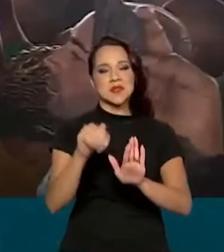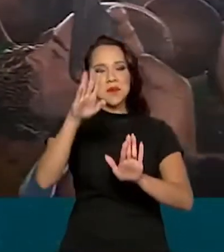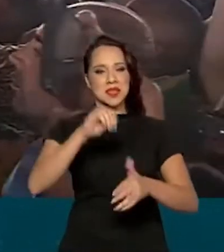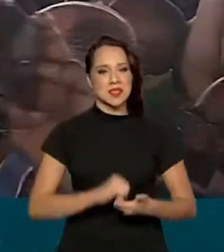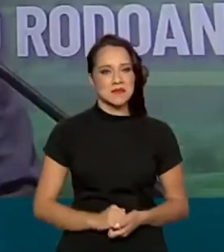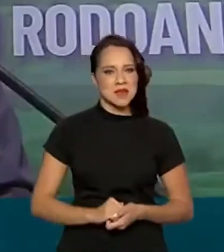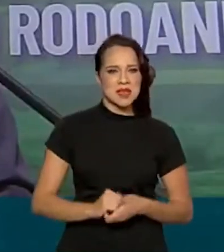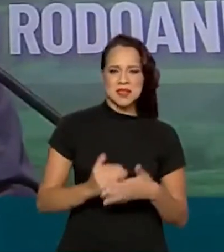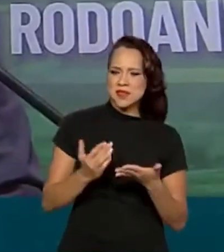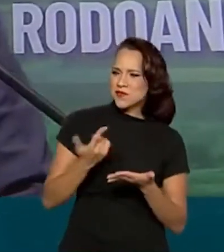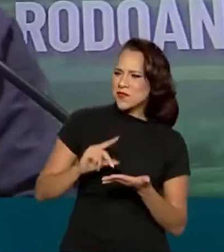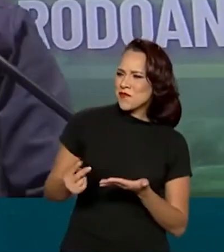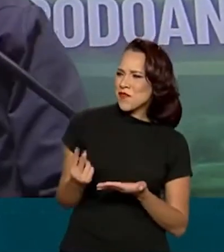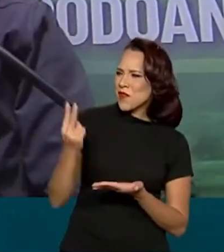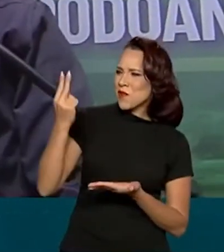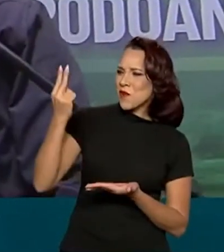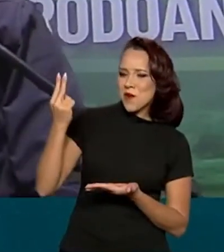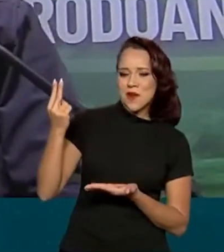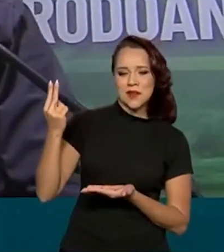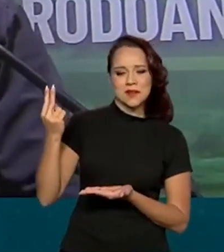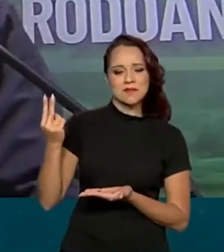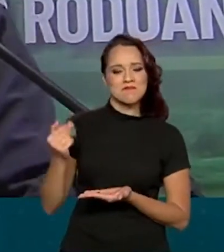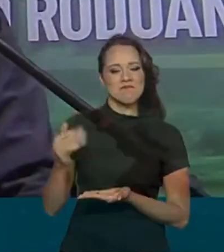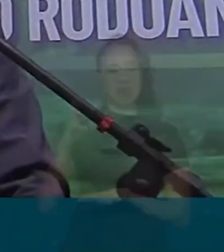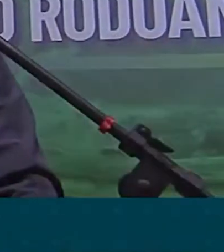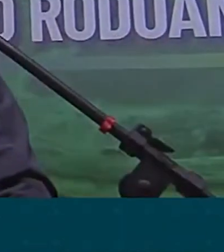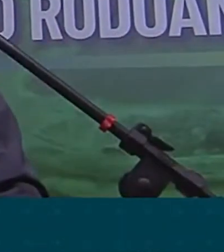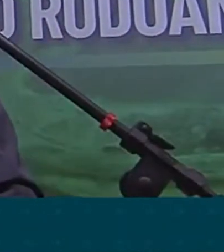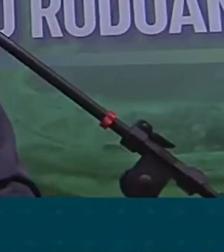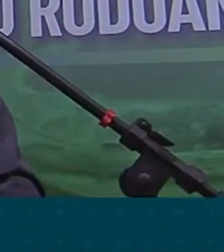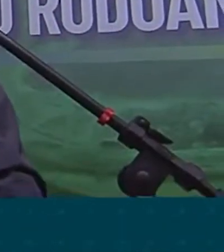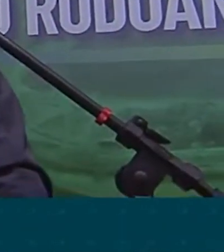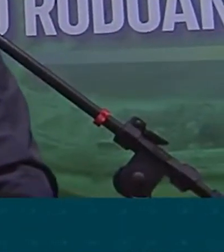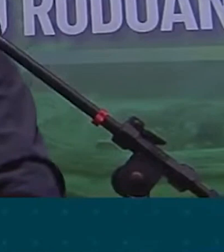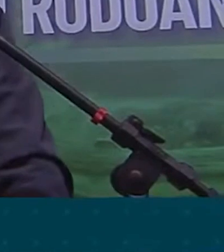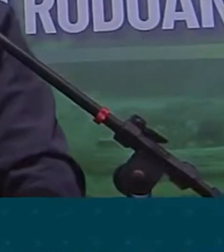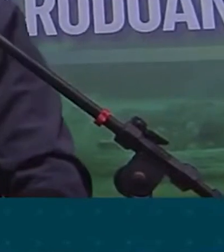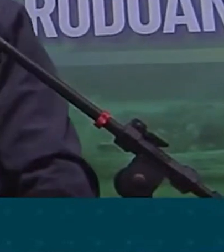Não tem preço, cada vez mais vemos